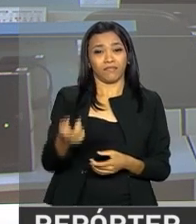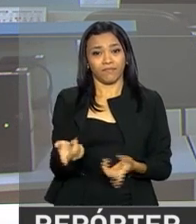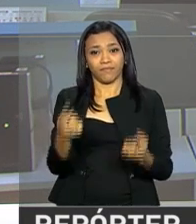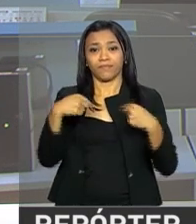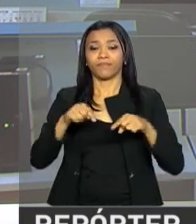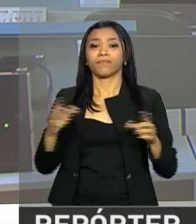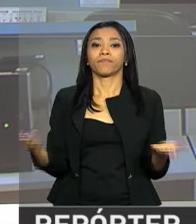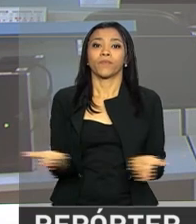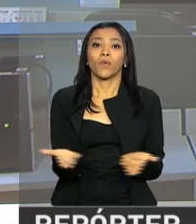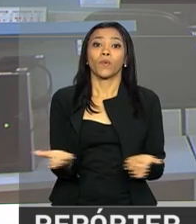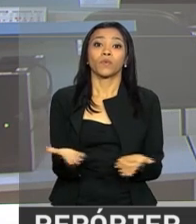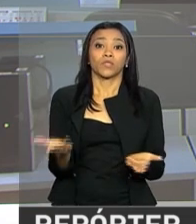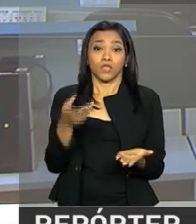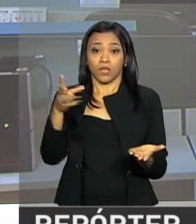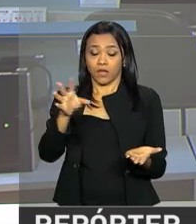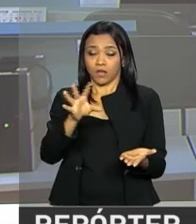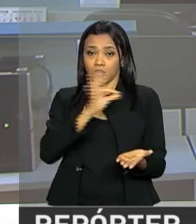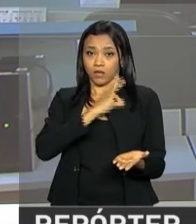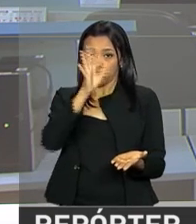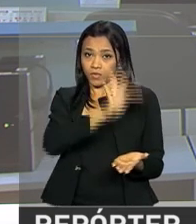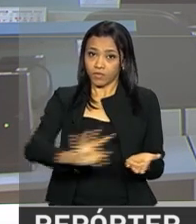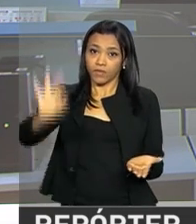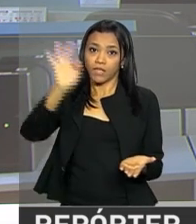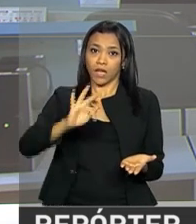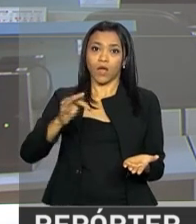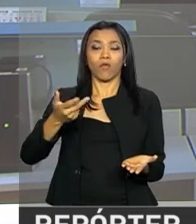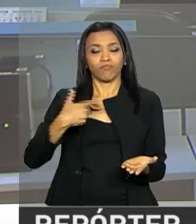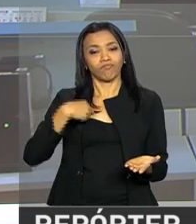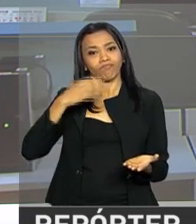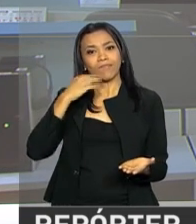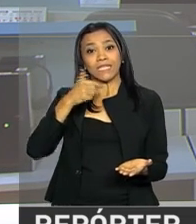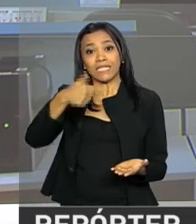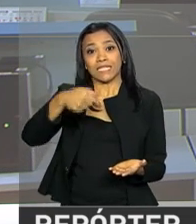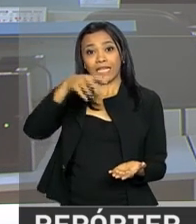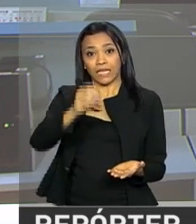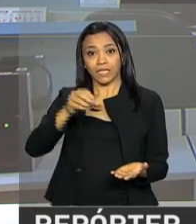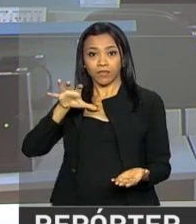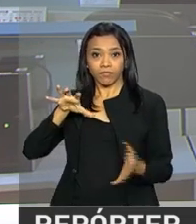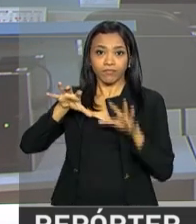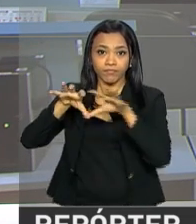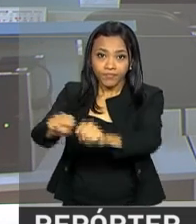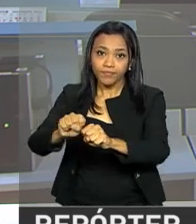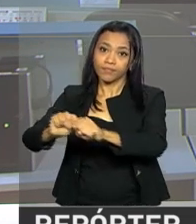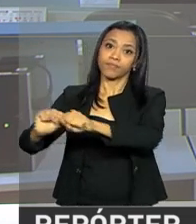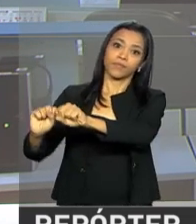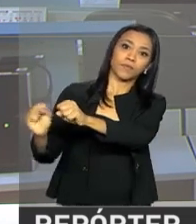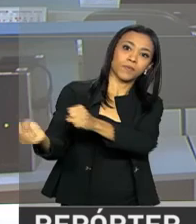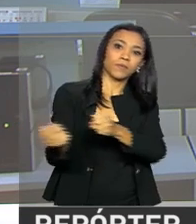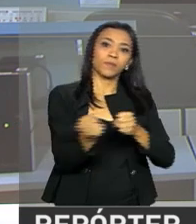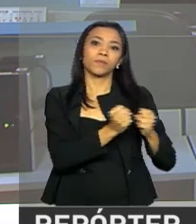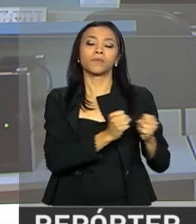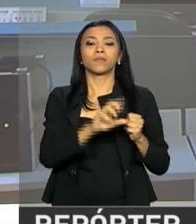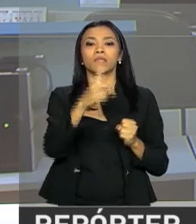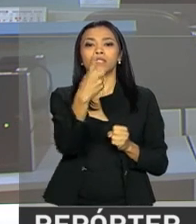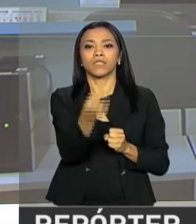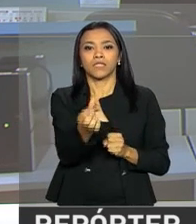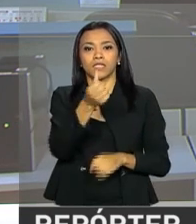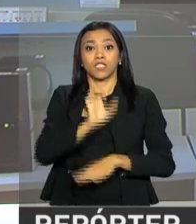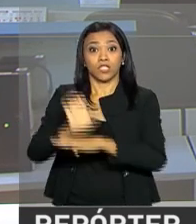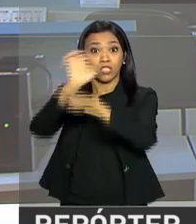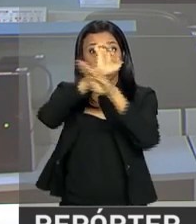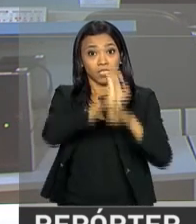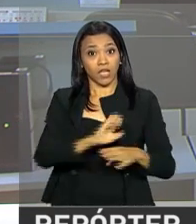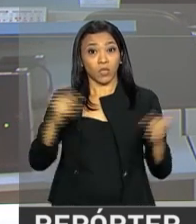polícia federal cumpre hoje 70 mandatos de prisão e de busca e apreensão em 16 estados para combater uma